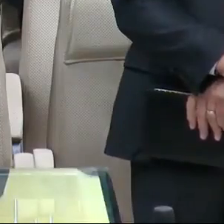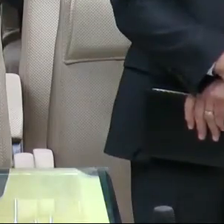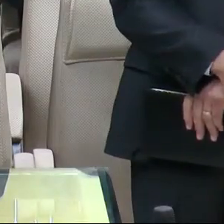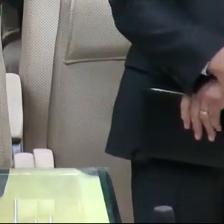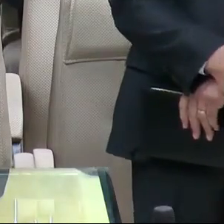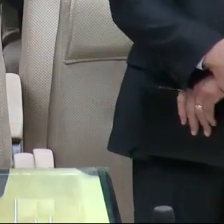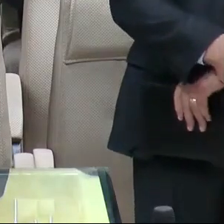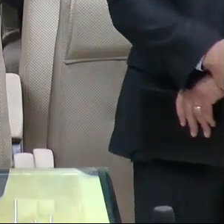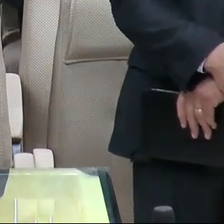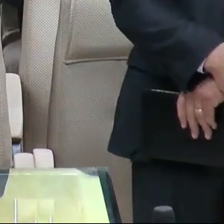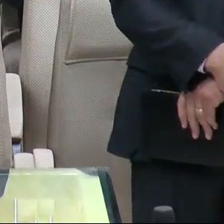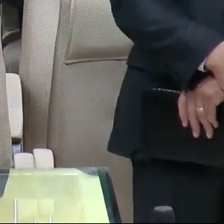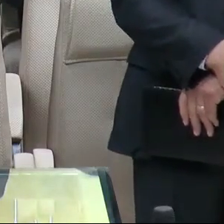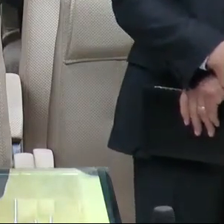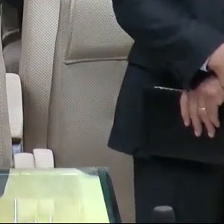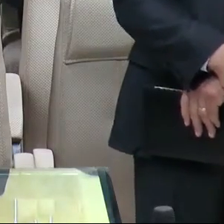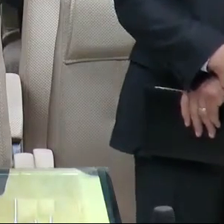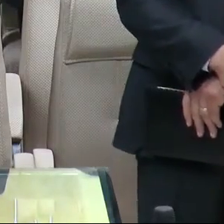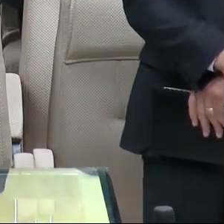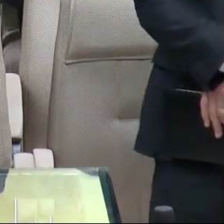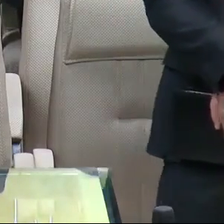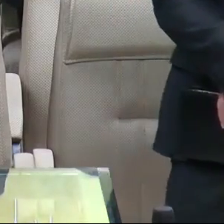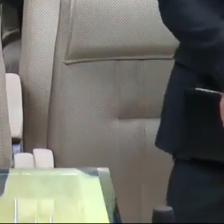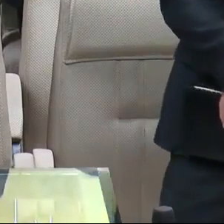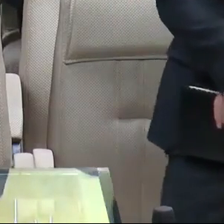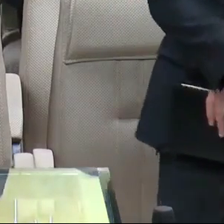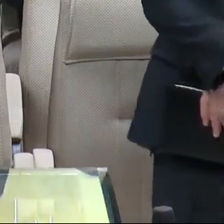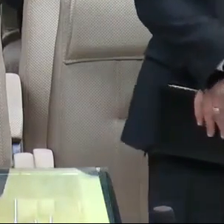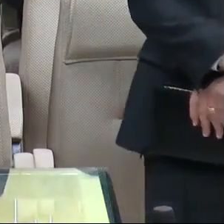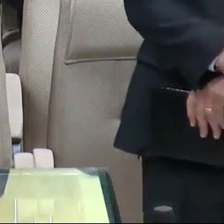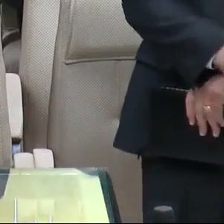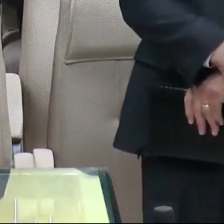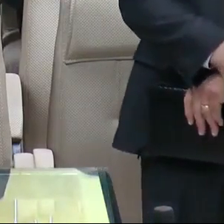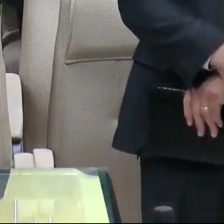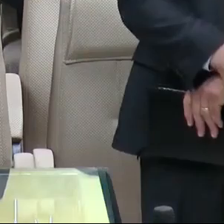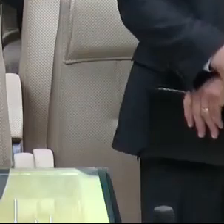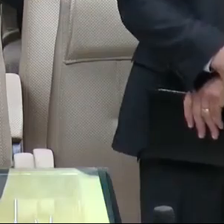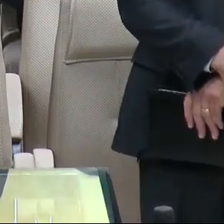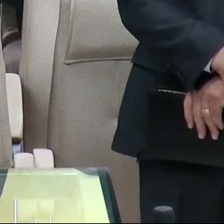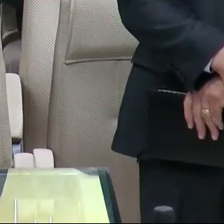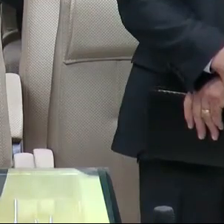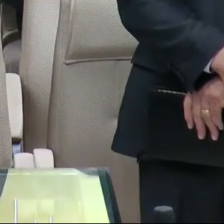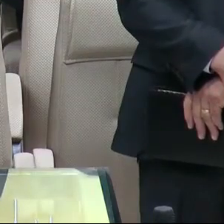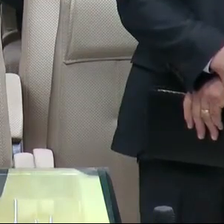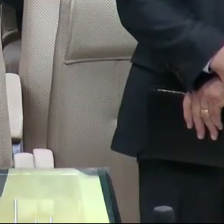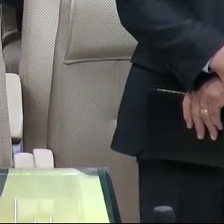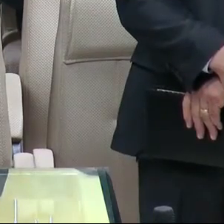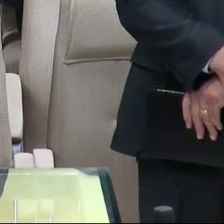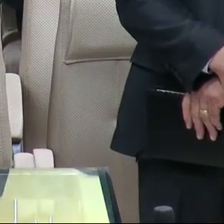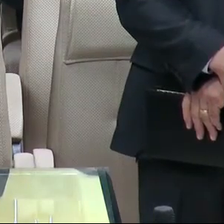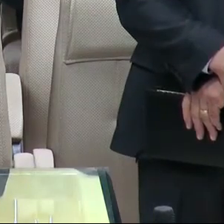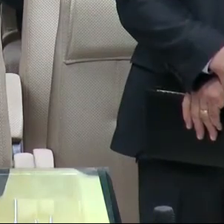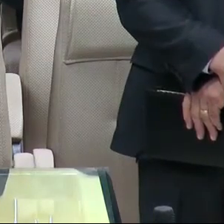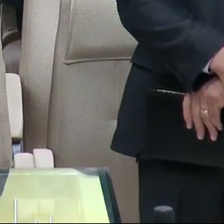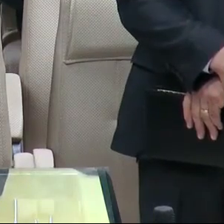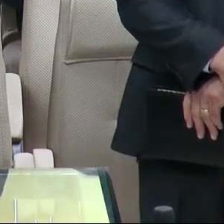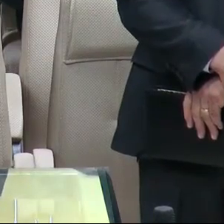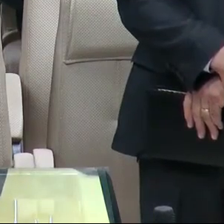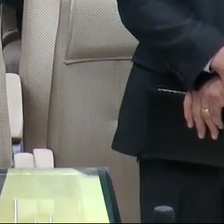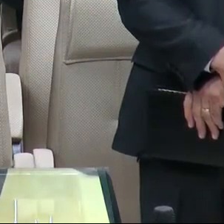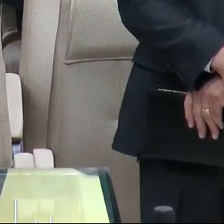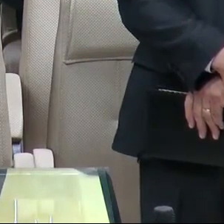Aleluia, glória a Deus. Quero saudar os nossos irmãos com a paz do